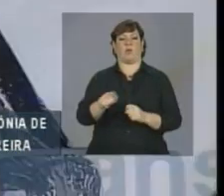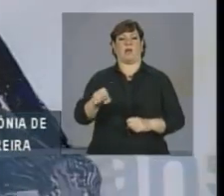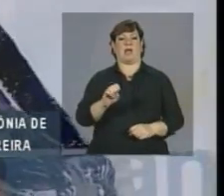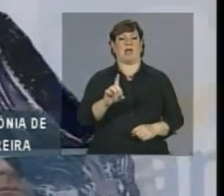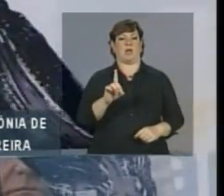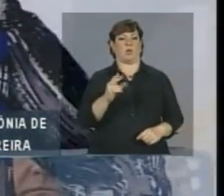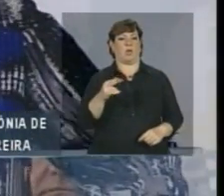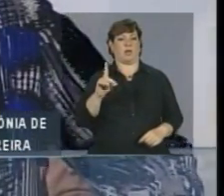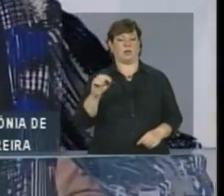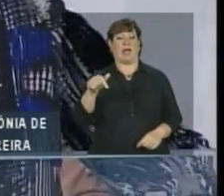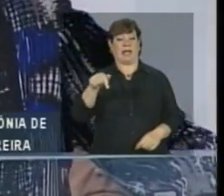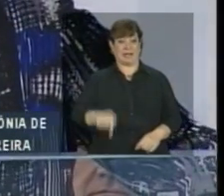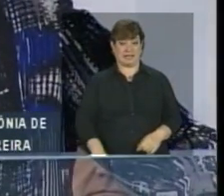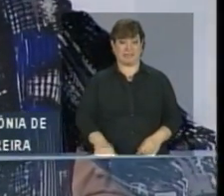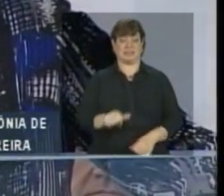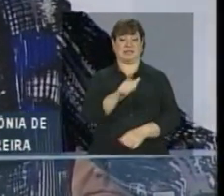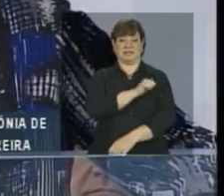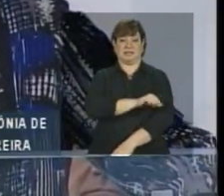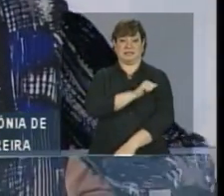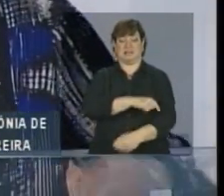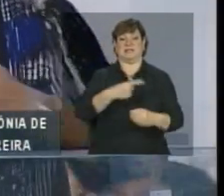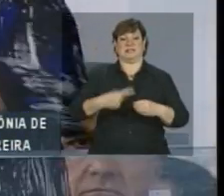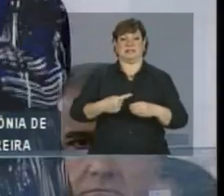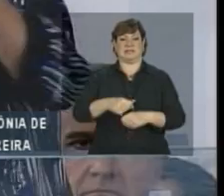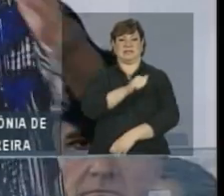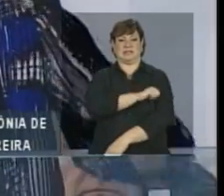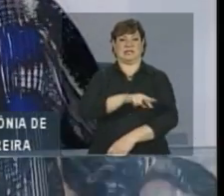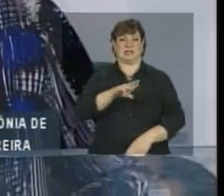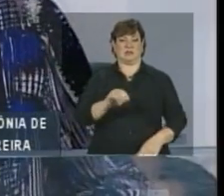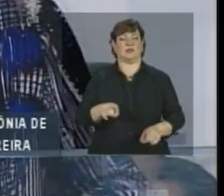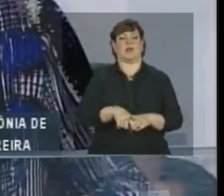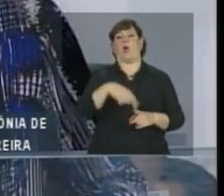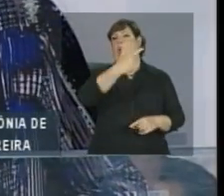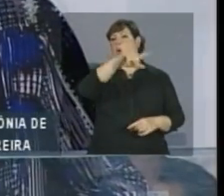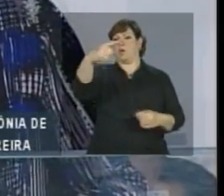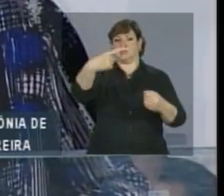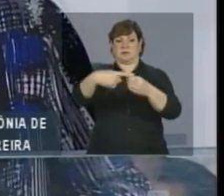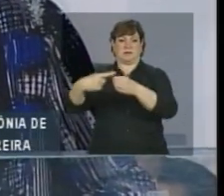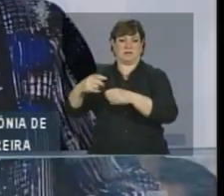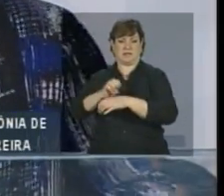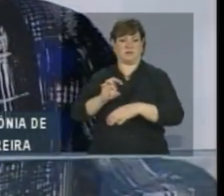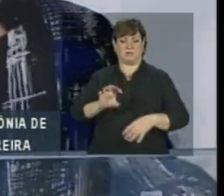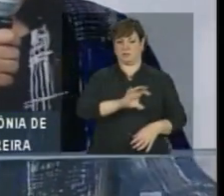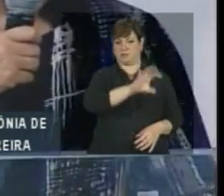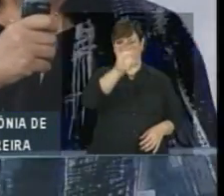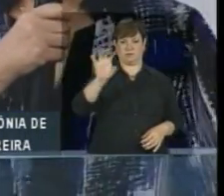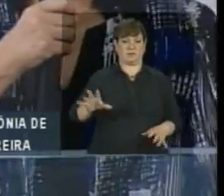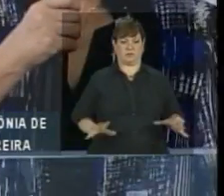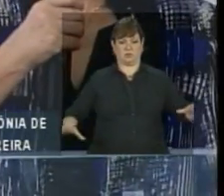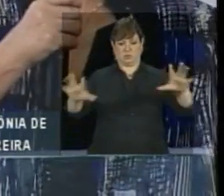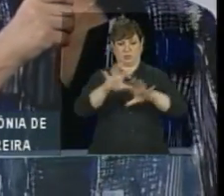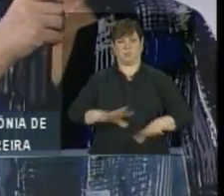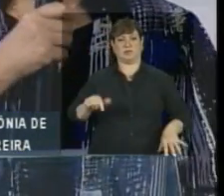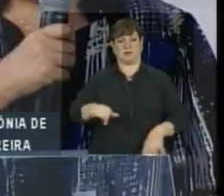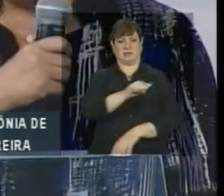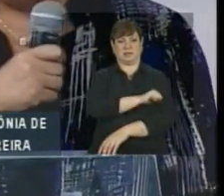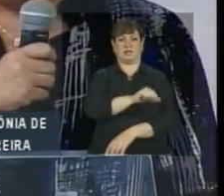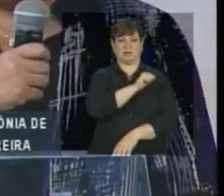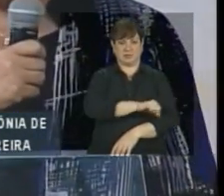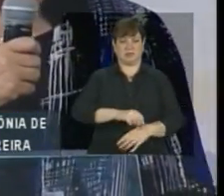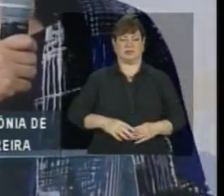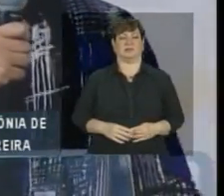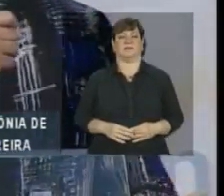aqui no estado do Rio, na cidade do Rio de Janeiro e nas outras cidades do estado. Queria